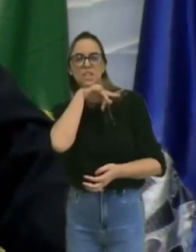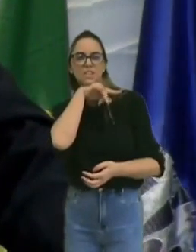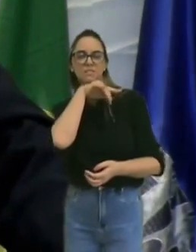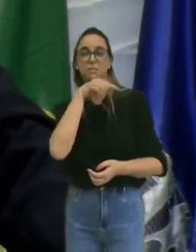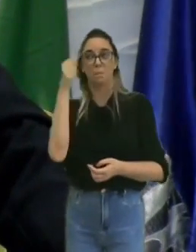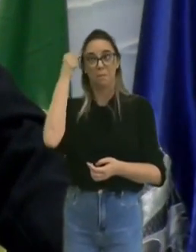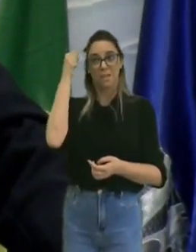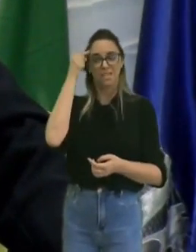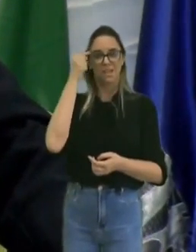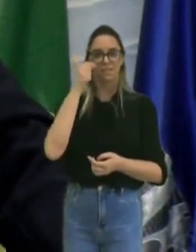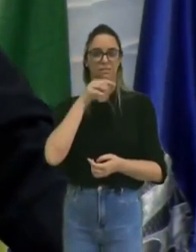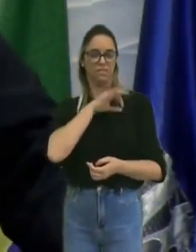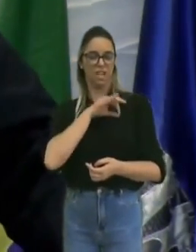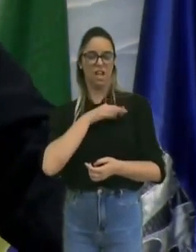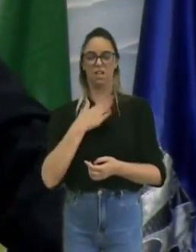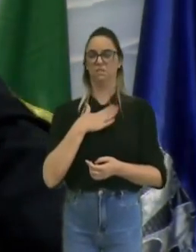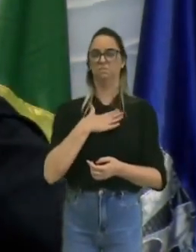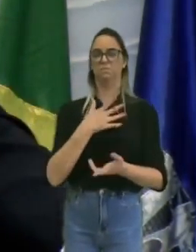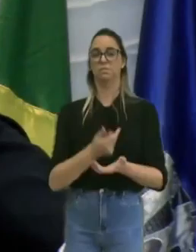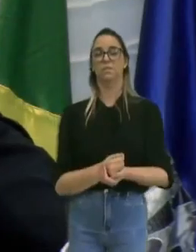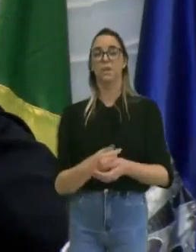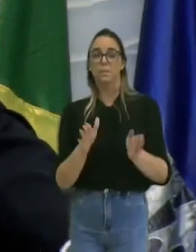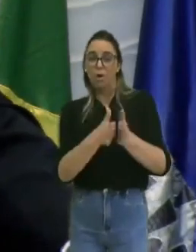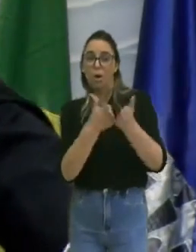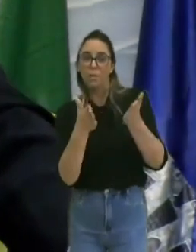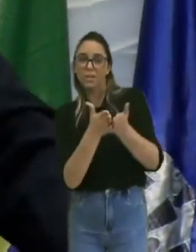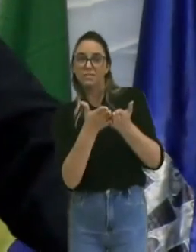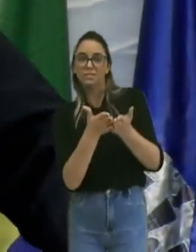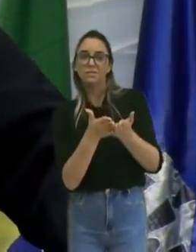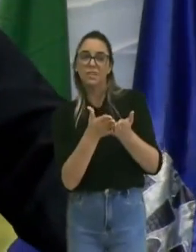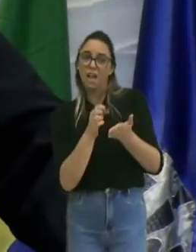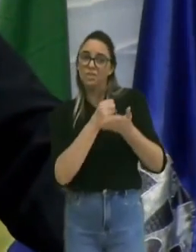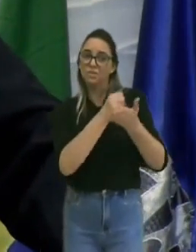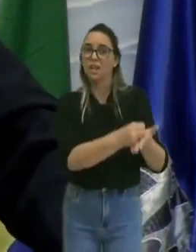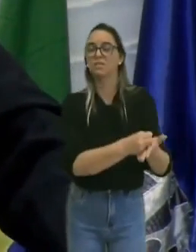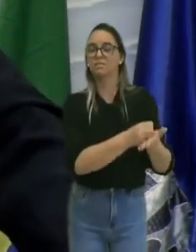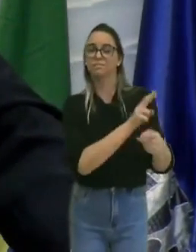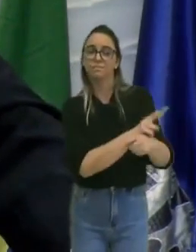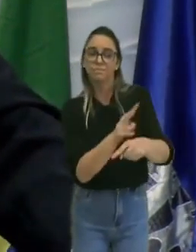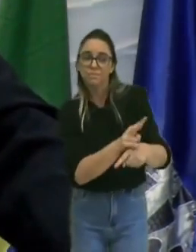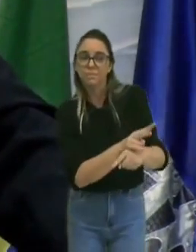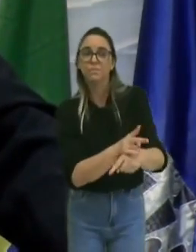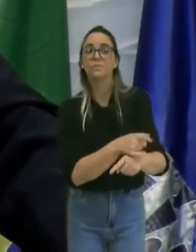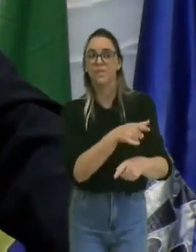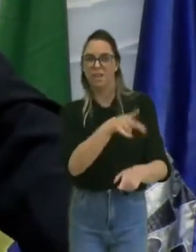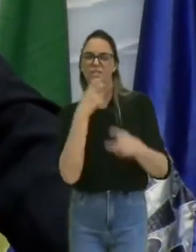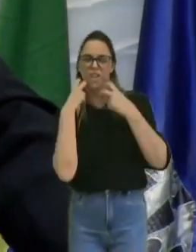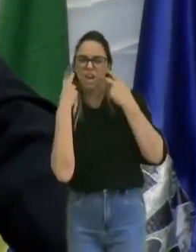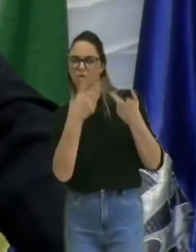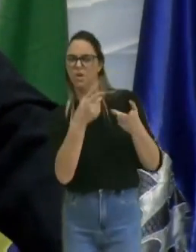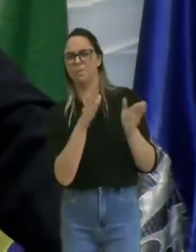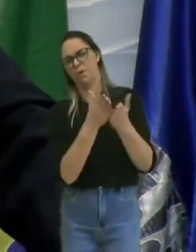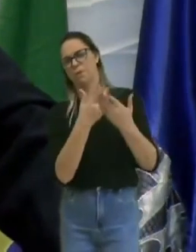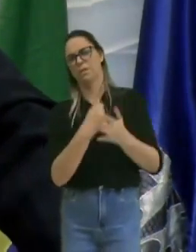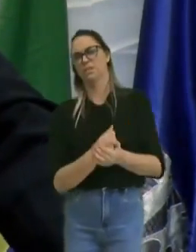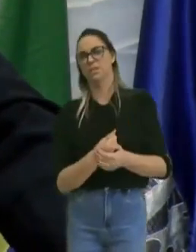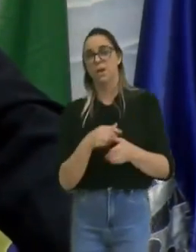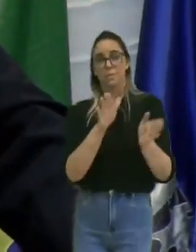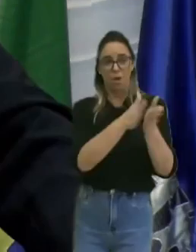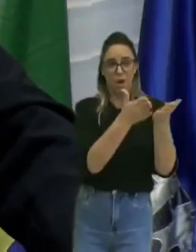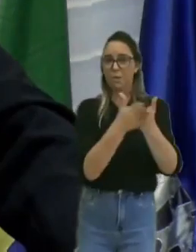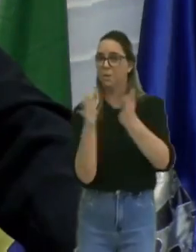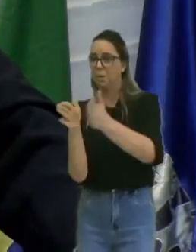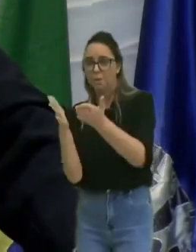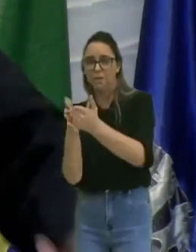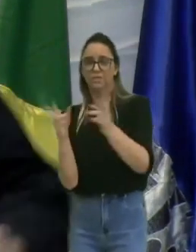bolso e na ganância. Eu ainda vejo pobre defendendo uma miséria dessa. Tenha vergonha, pobre. Pobre é para defender pobre, pobre não é para defender rico,